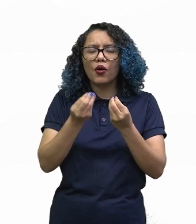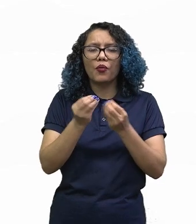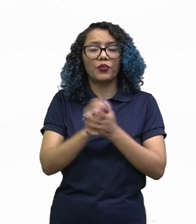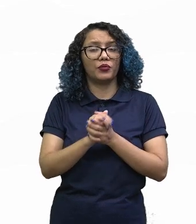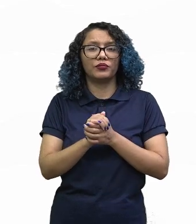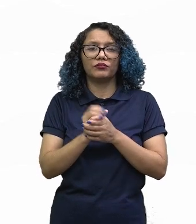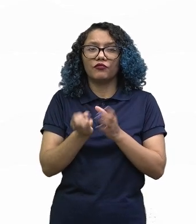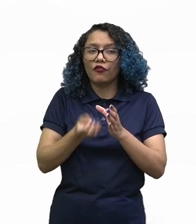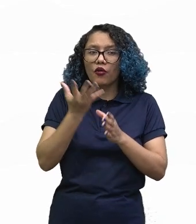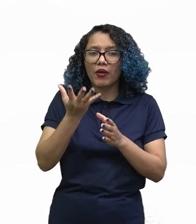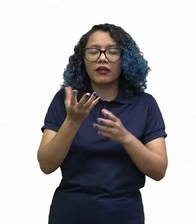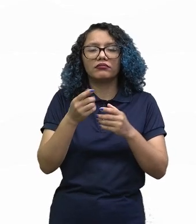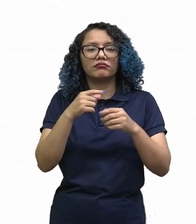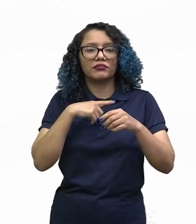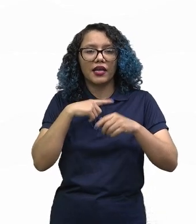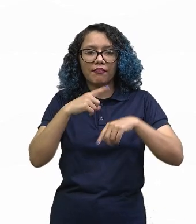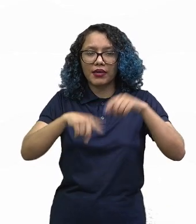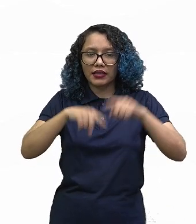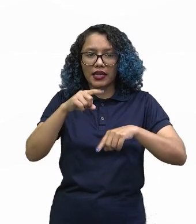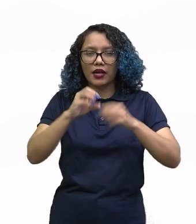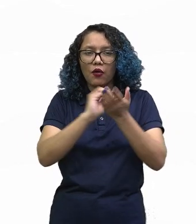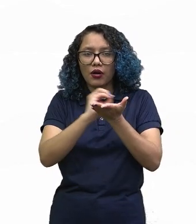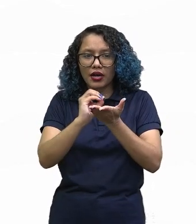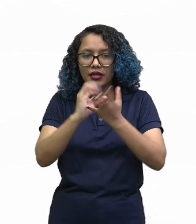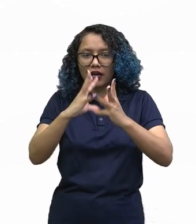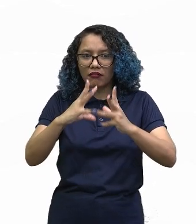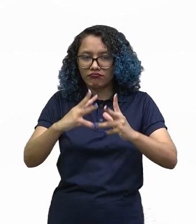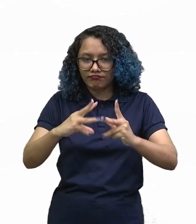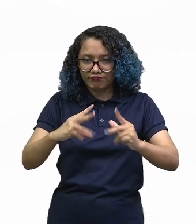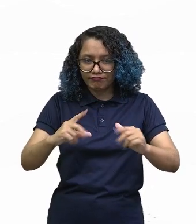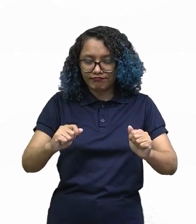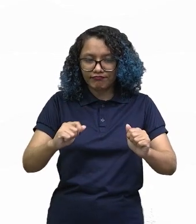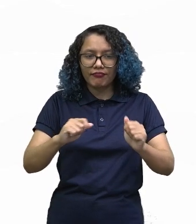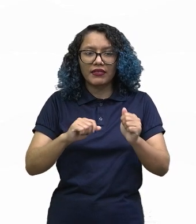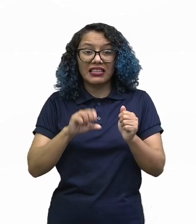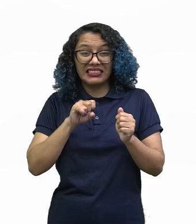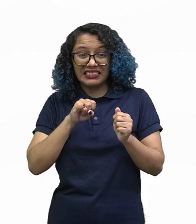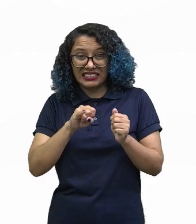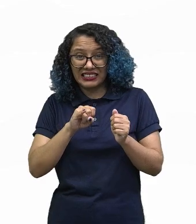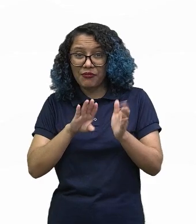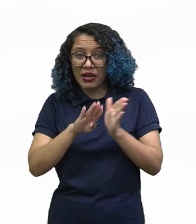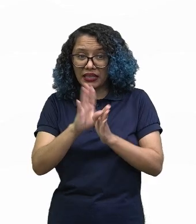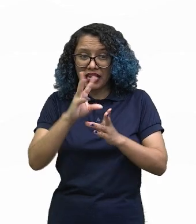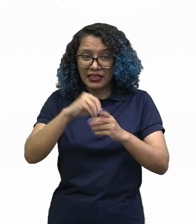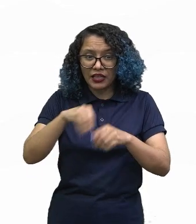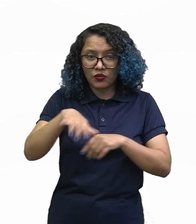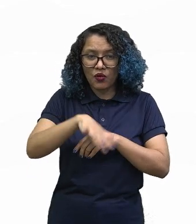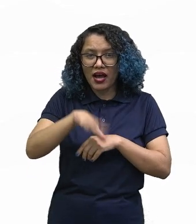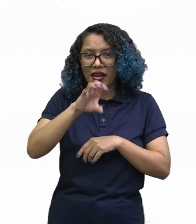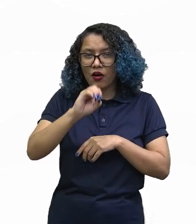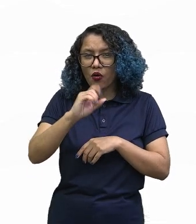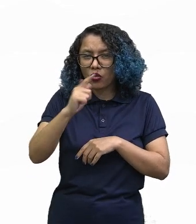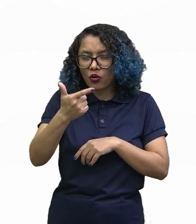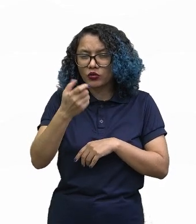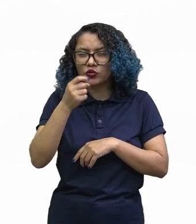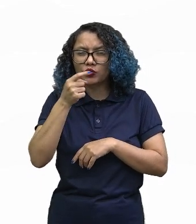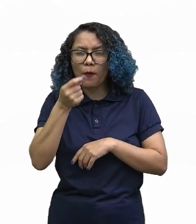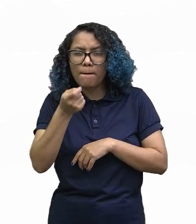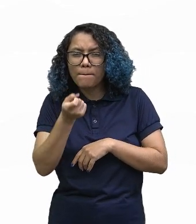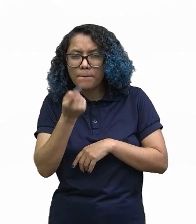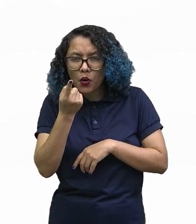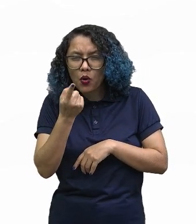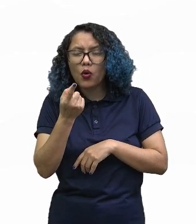orgânica, especialmente dos plânctons. As bactérias, em ambientes com baixo teor de oxigênio, realizam a atividade